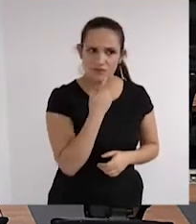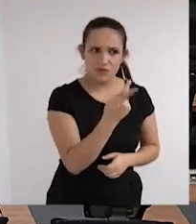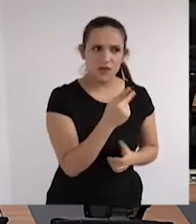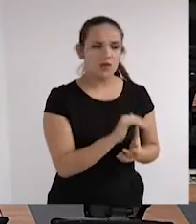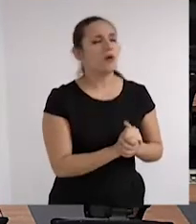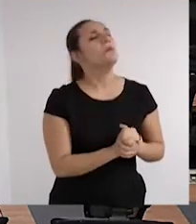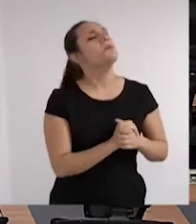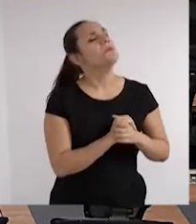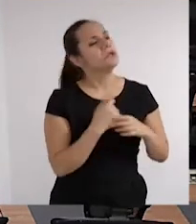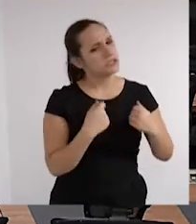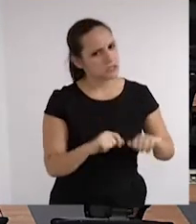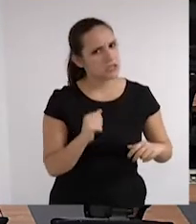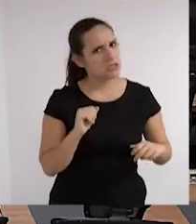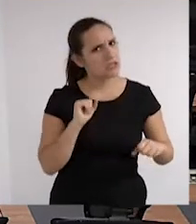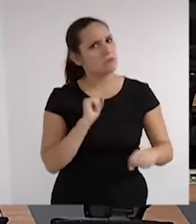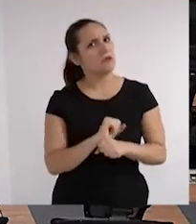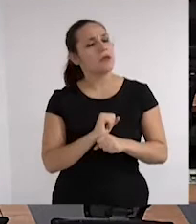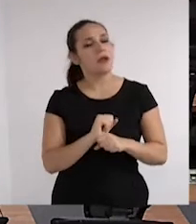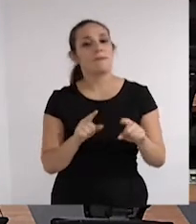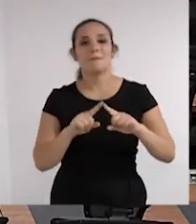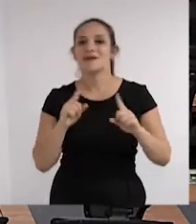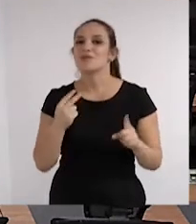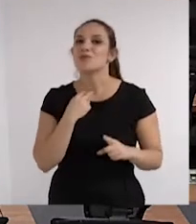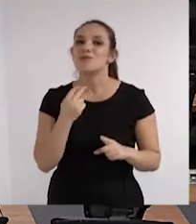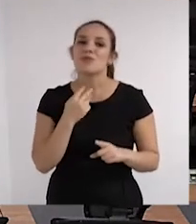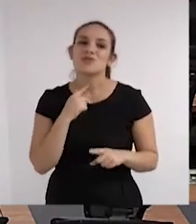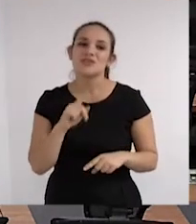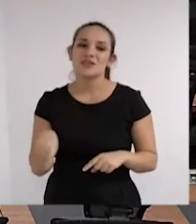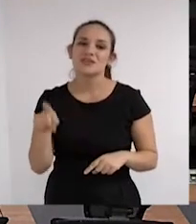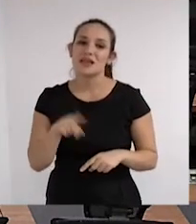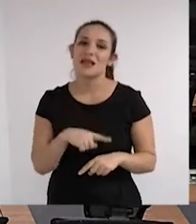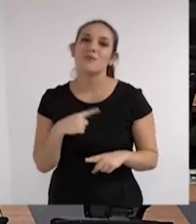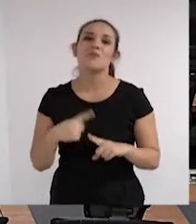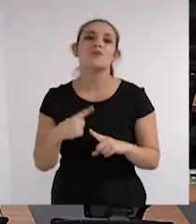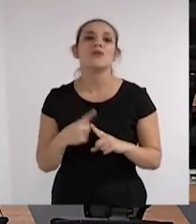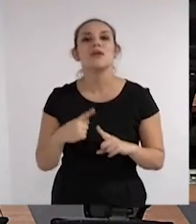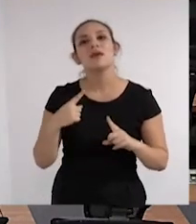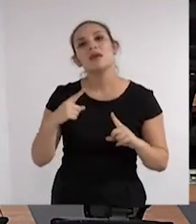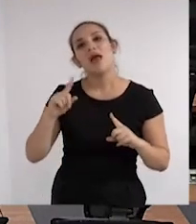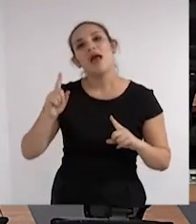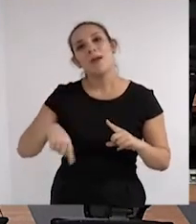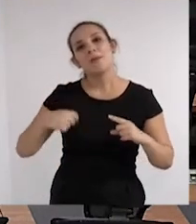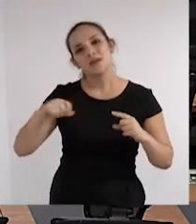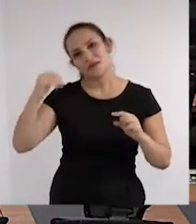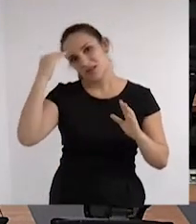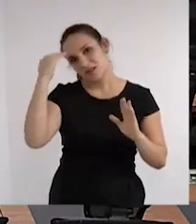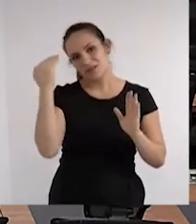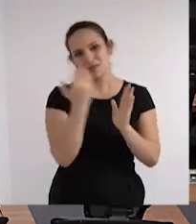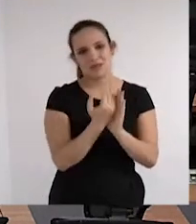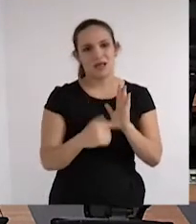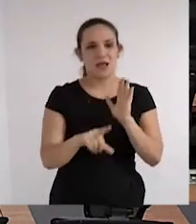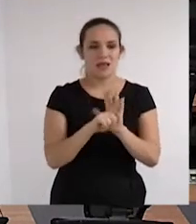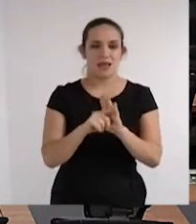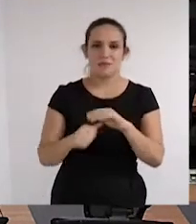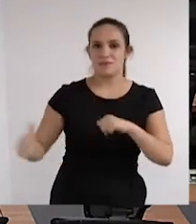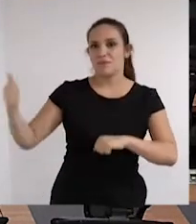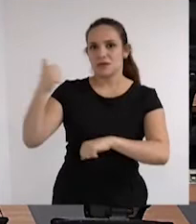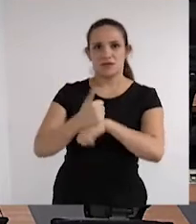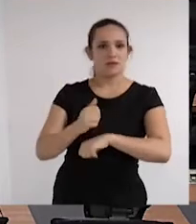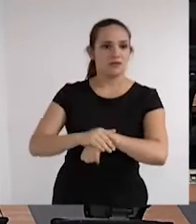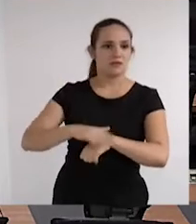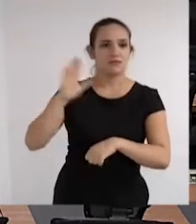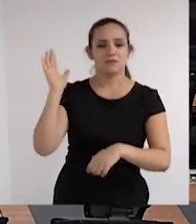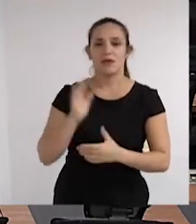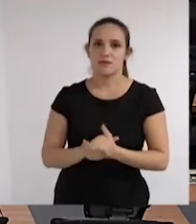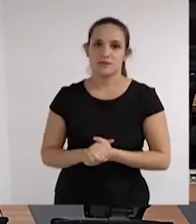tudo, né? Havendo que se respeitar a Constituição, que na verdade, a lei das leis. E ela foi muito clara